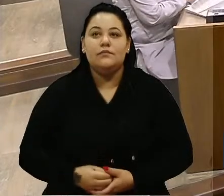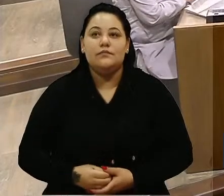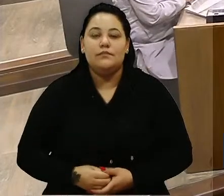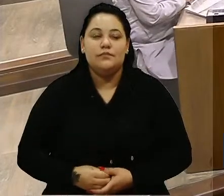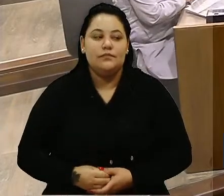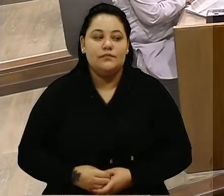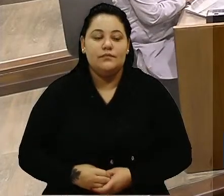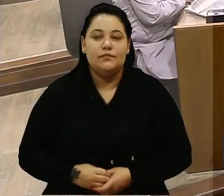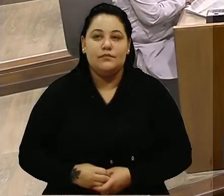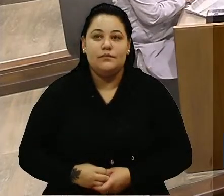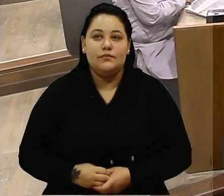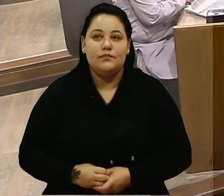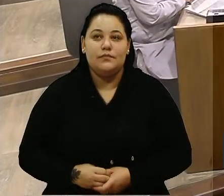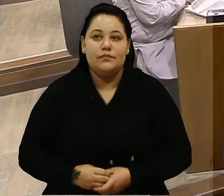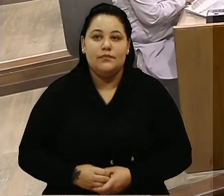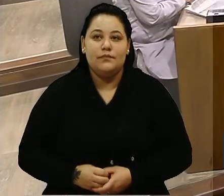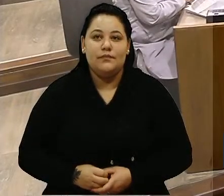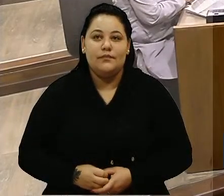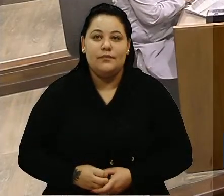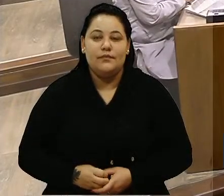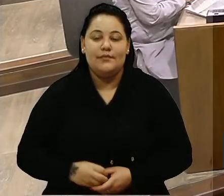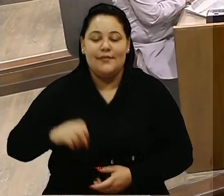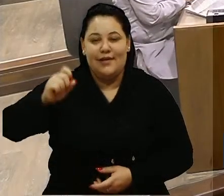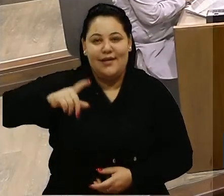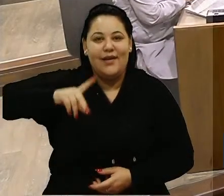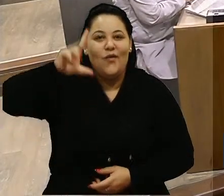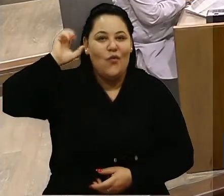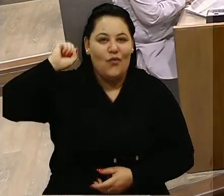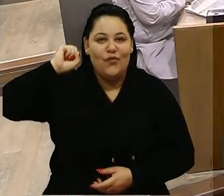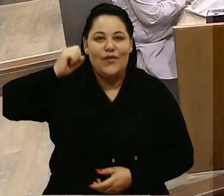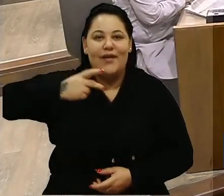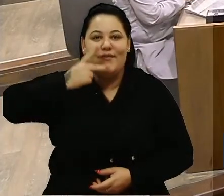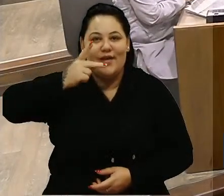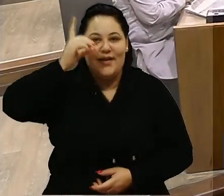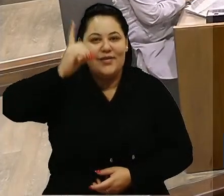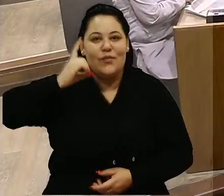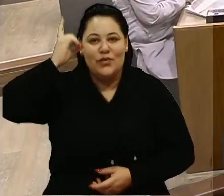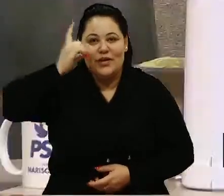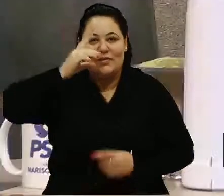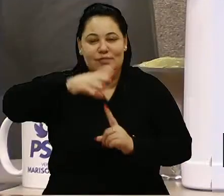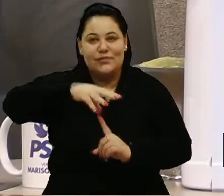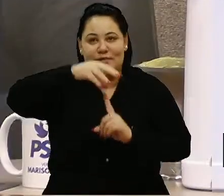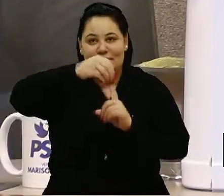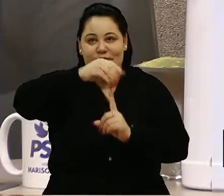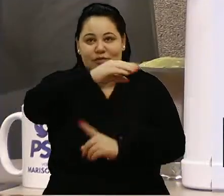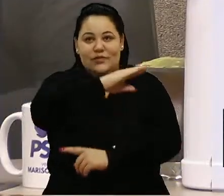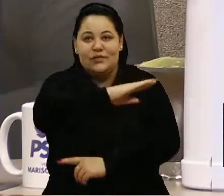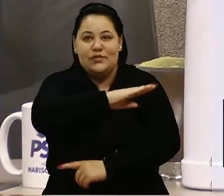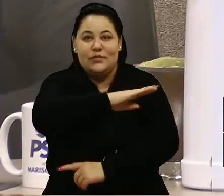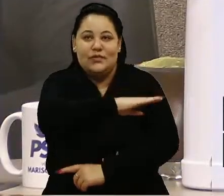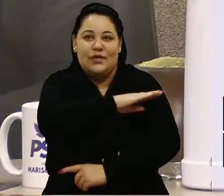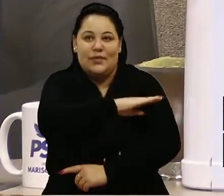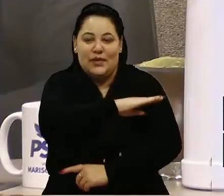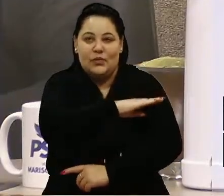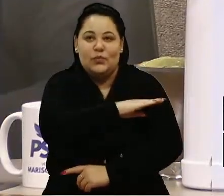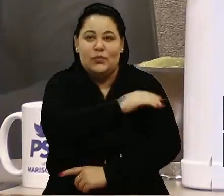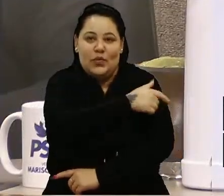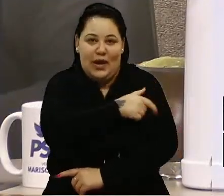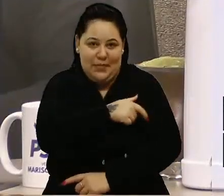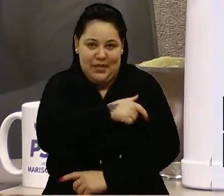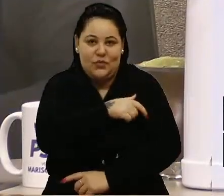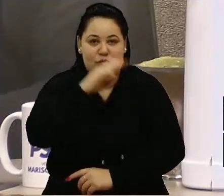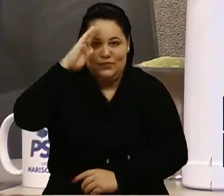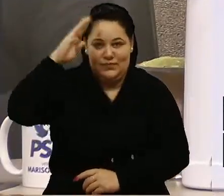Fiquei vendo as falas, né, dos deputados, né, principalmente do capitão ali, e também a homenagem em